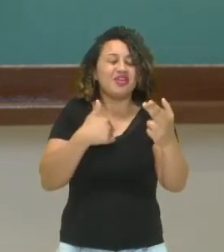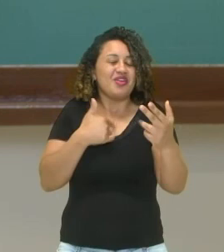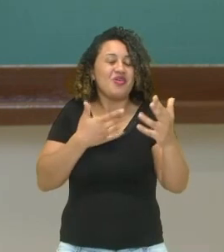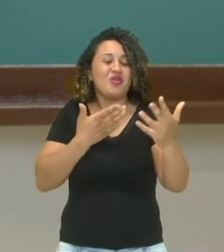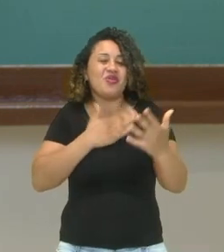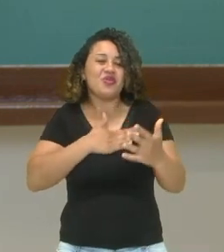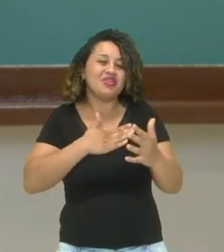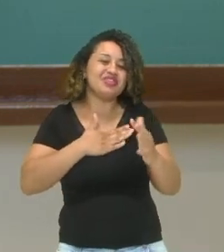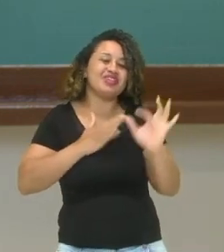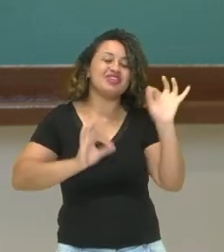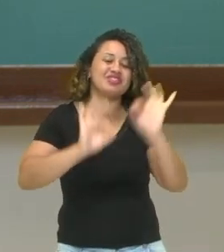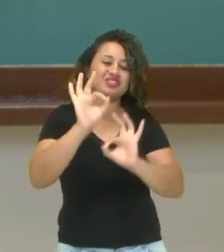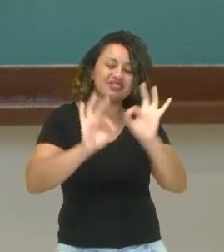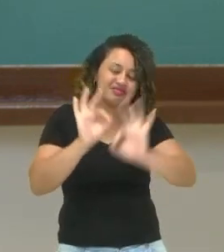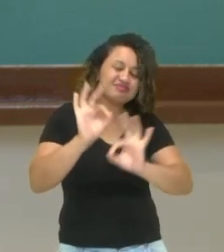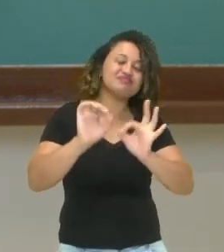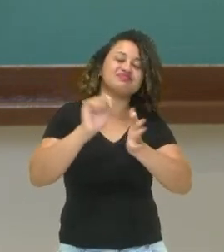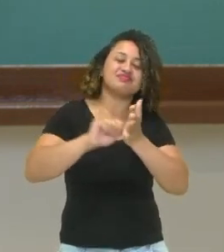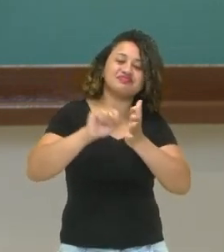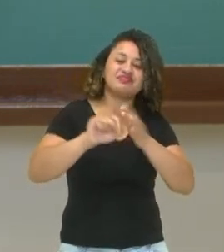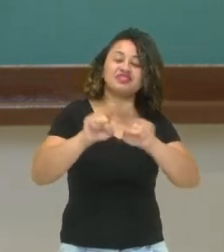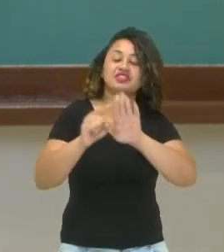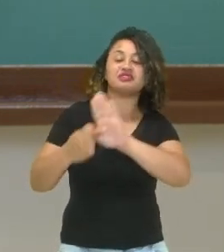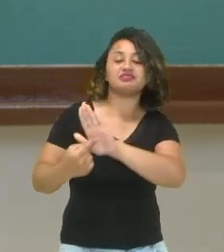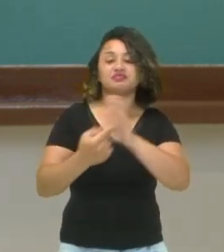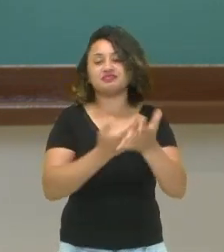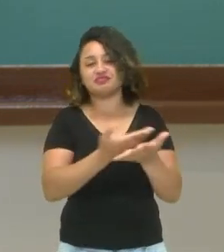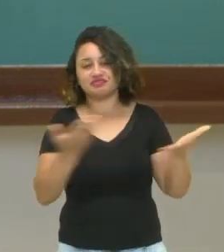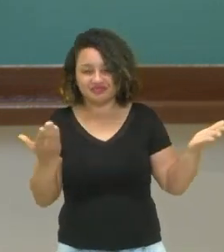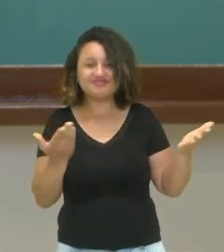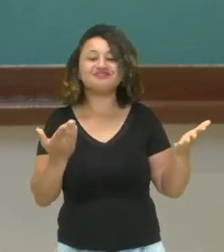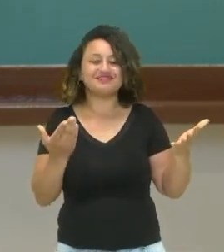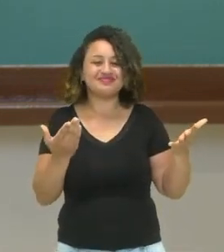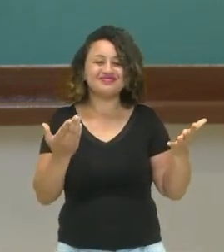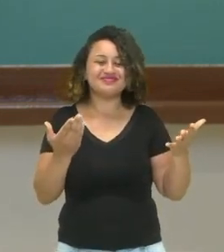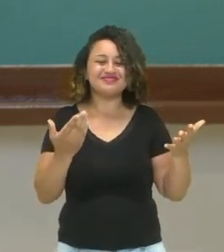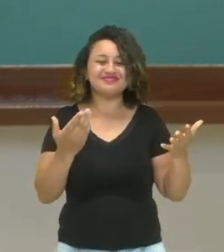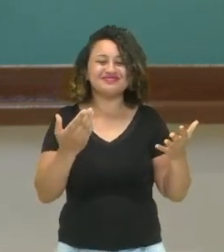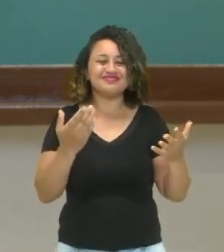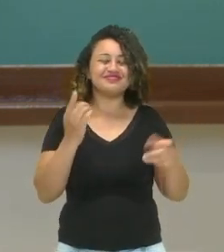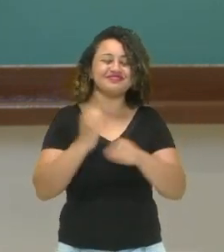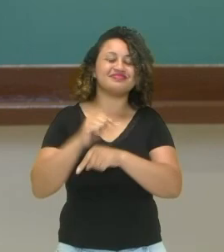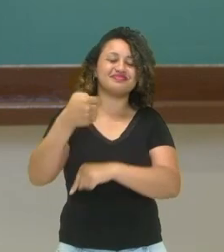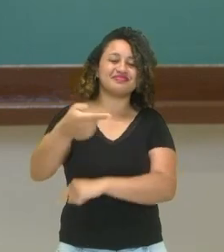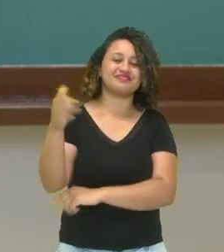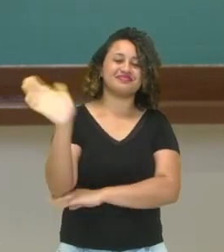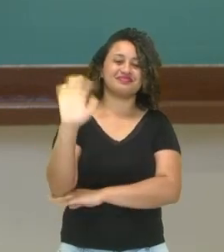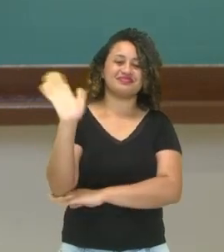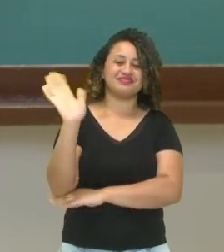preparar ela, de escrever ela e de apresentá-la para vocês, ok? Nos vemos na próxima.